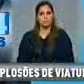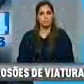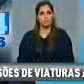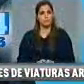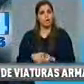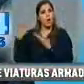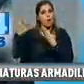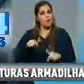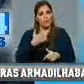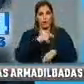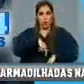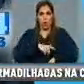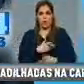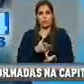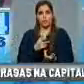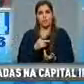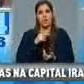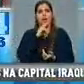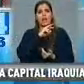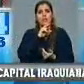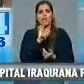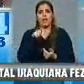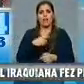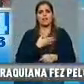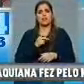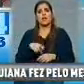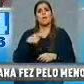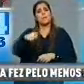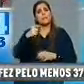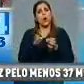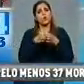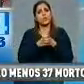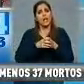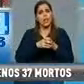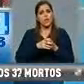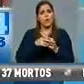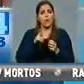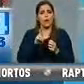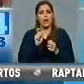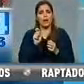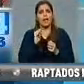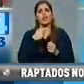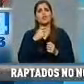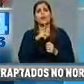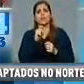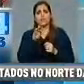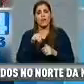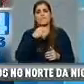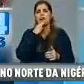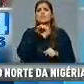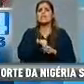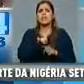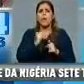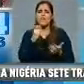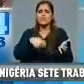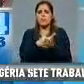A convidada deste 24 horas, António Rendas, Presidente do Conselho de Reitores, a quem agradeço a disponibilidade. Fala-se aqui num investimento importante para